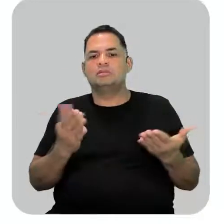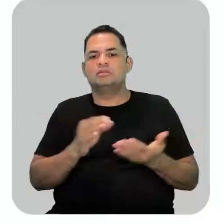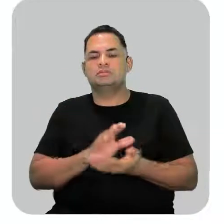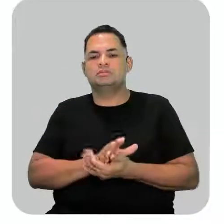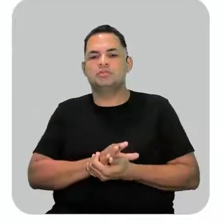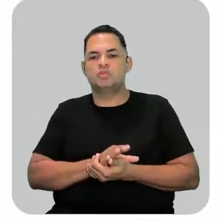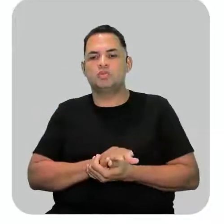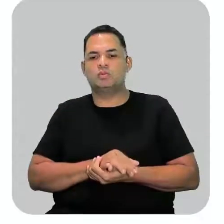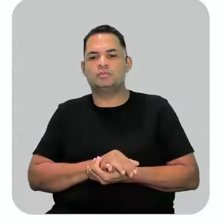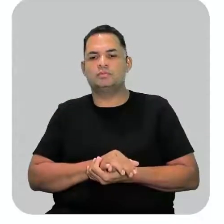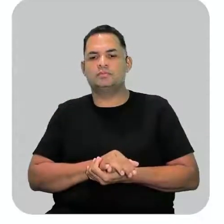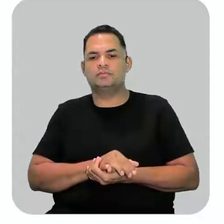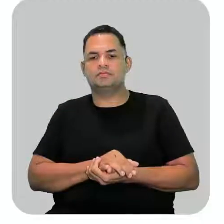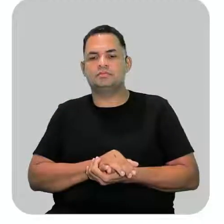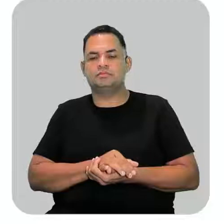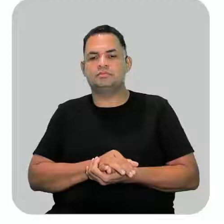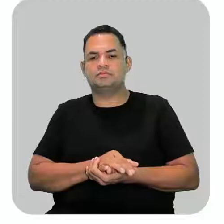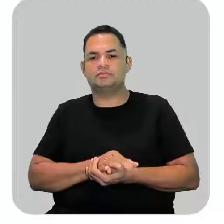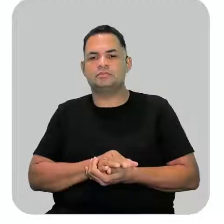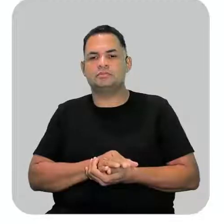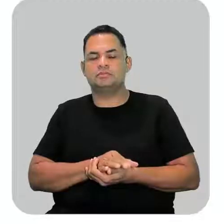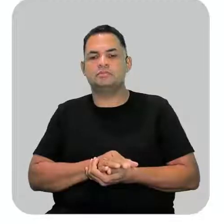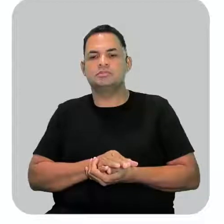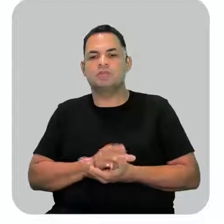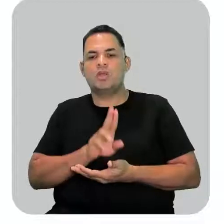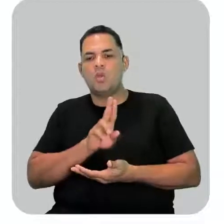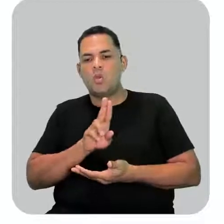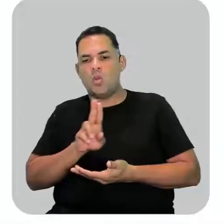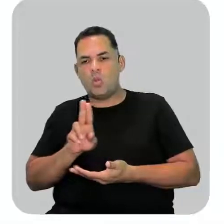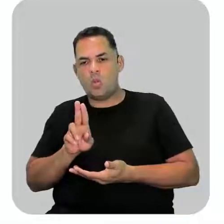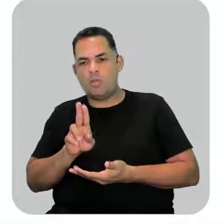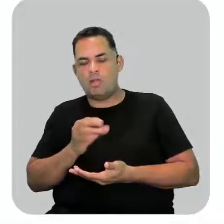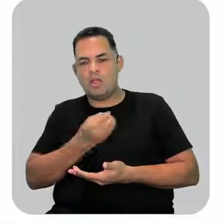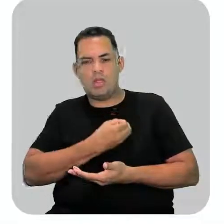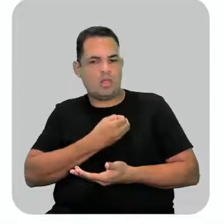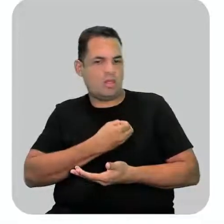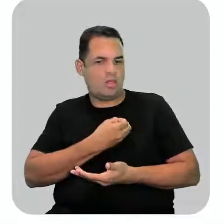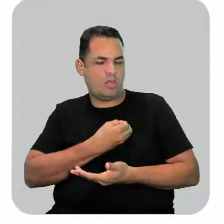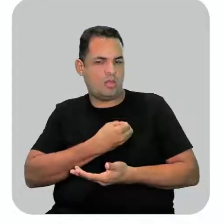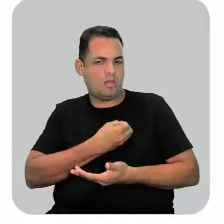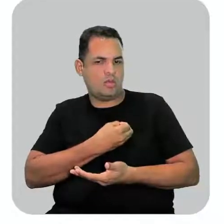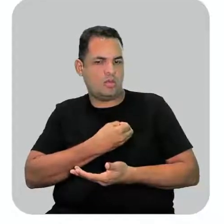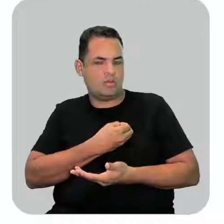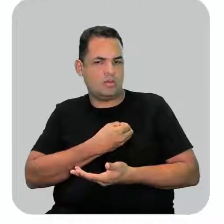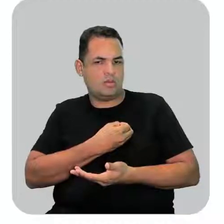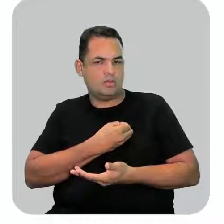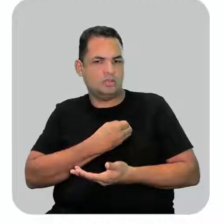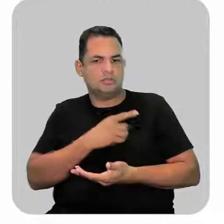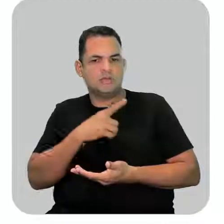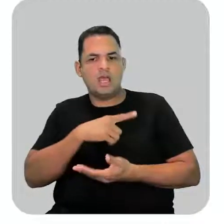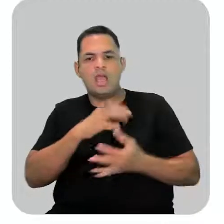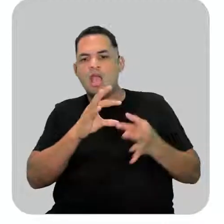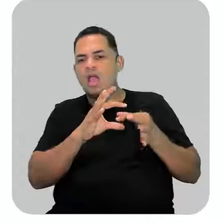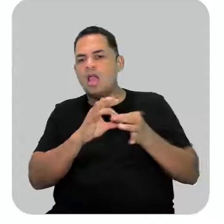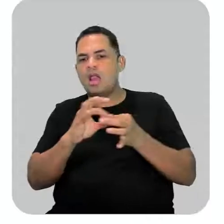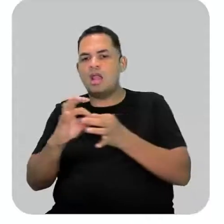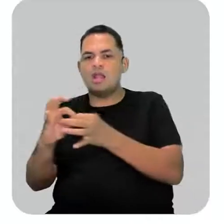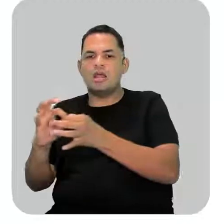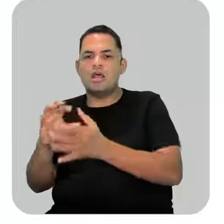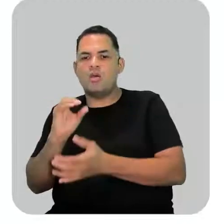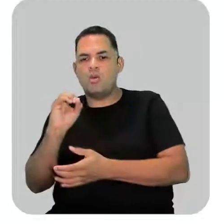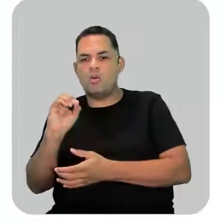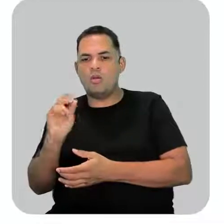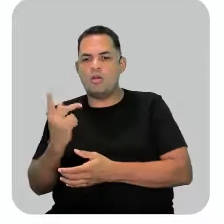e nossa terminação do ol, você vai colocar os números do carbono aonde estão ligadas as